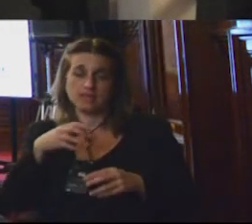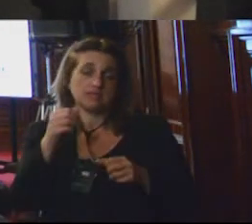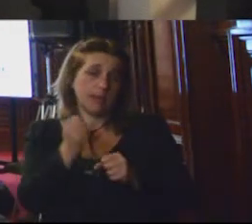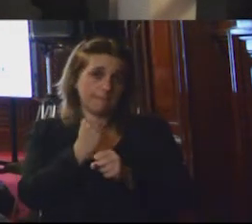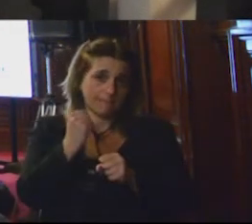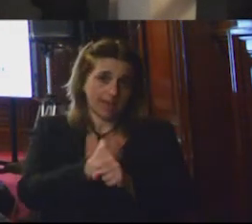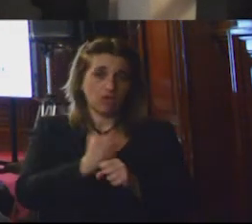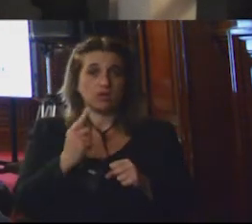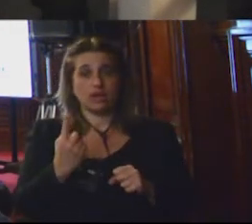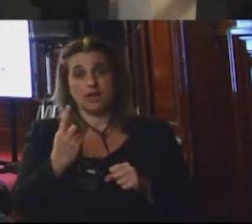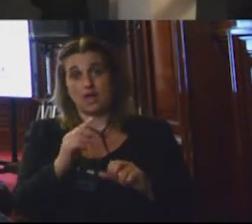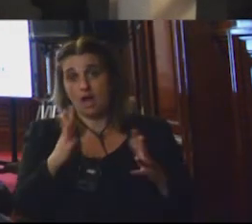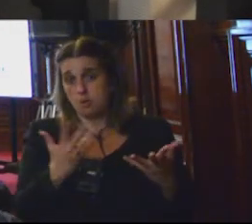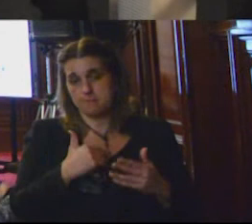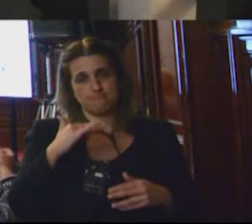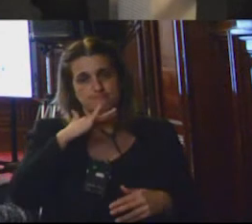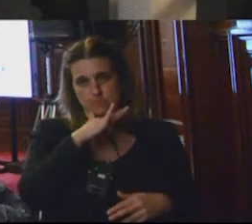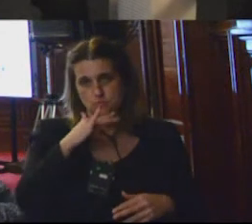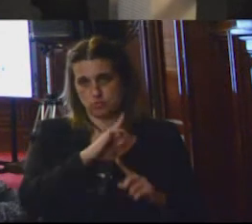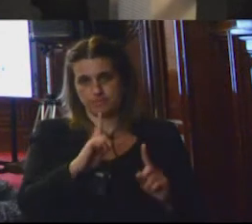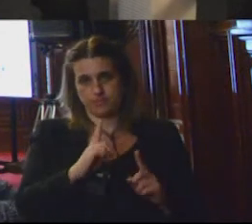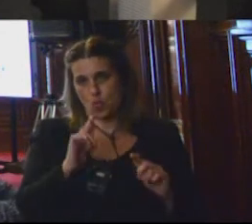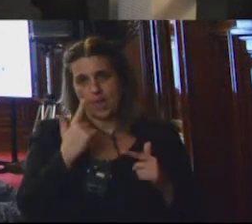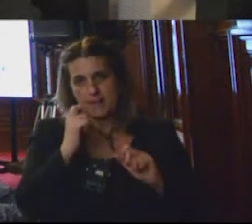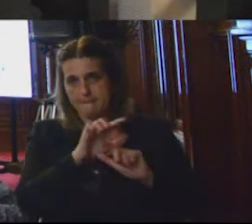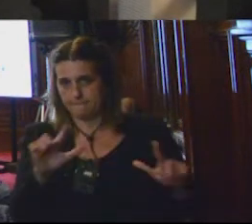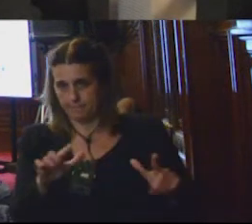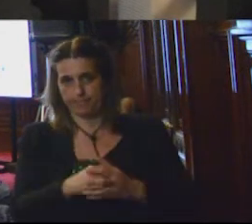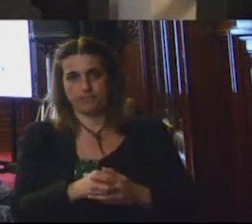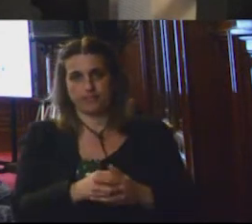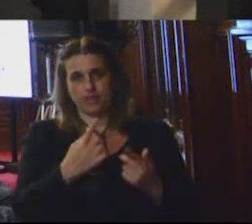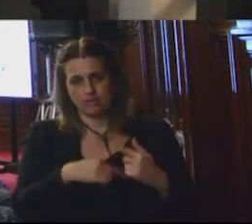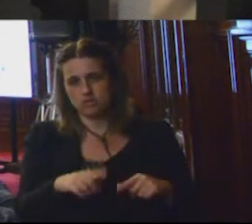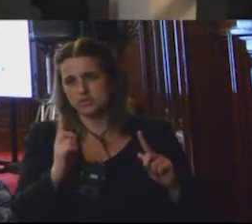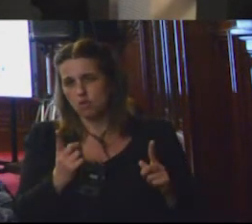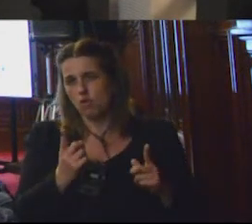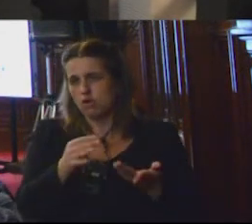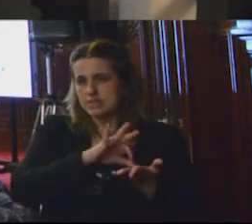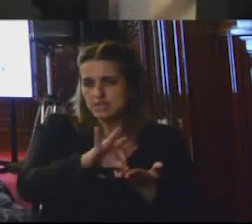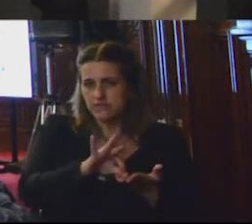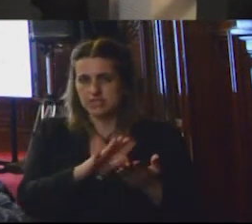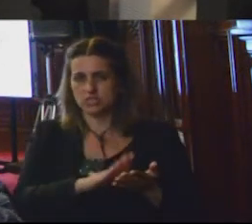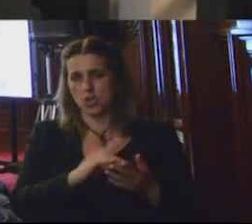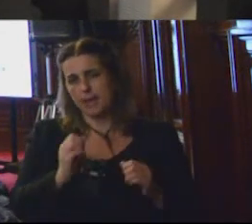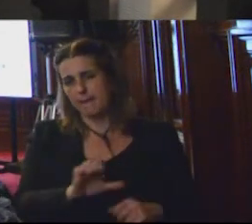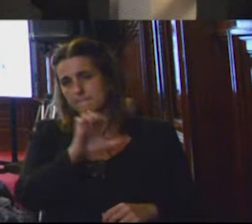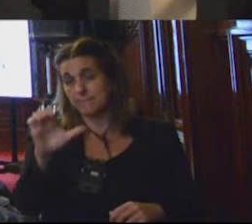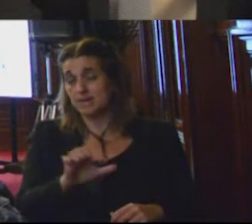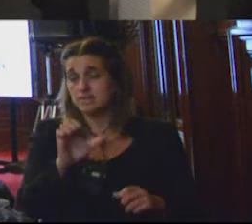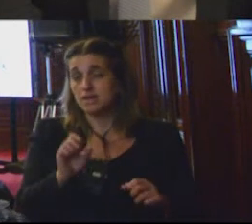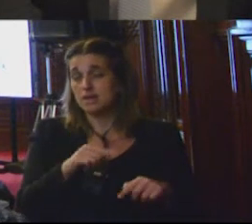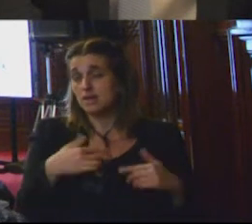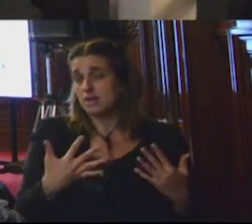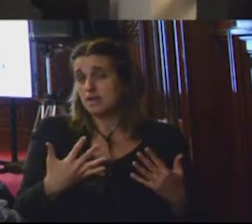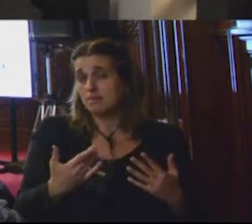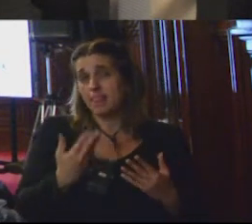na informalidade, em setores como de serviços prestados a empresas de eventos e a empresas que apresentam demanda de